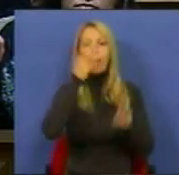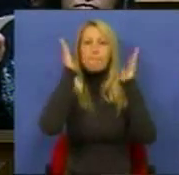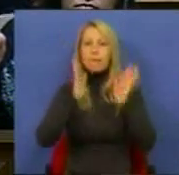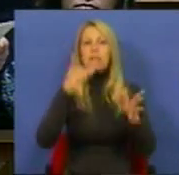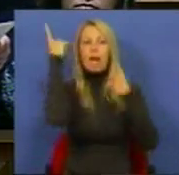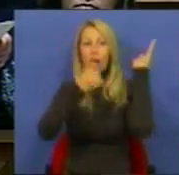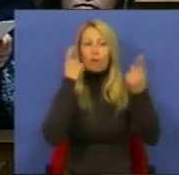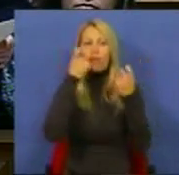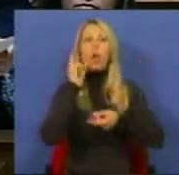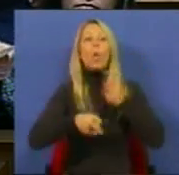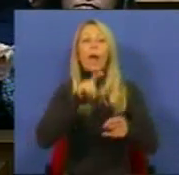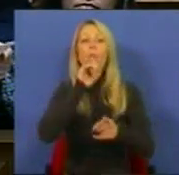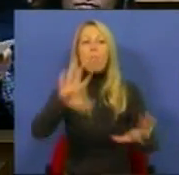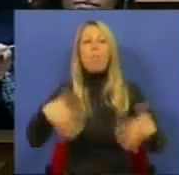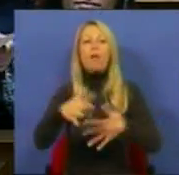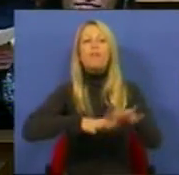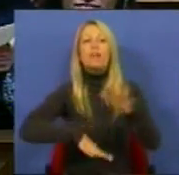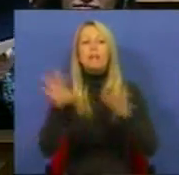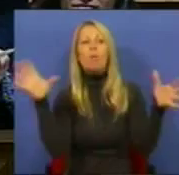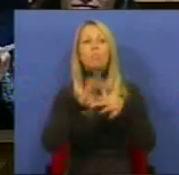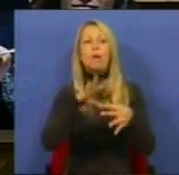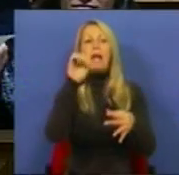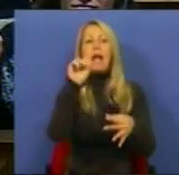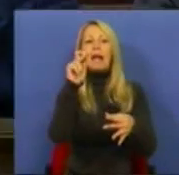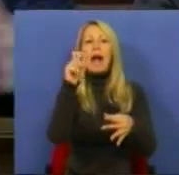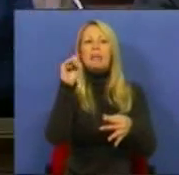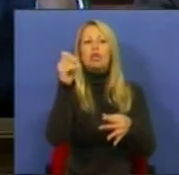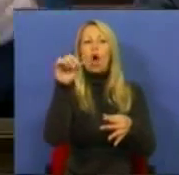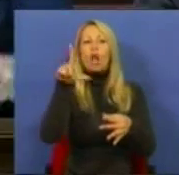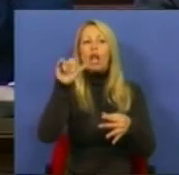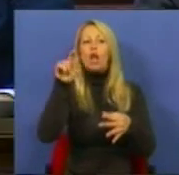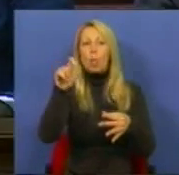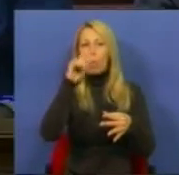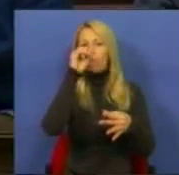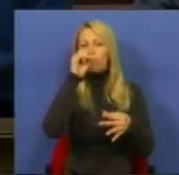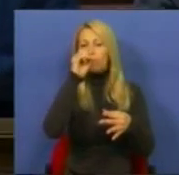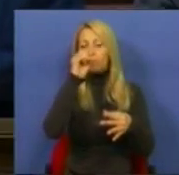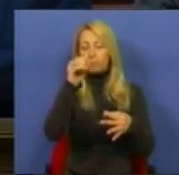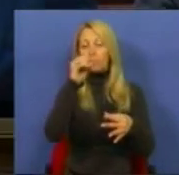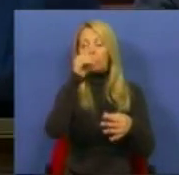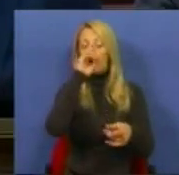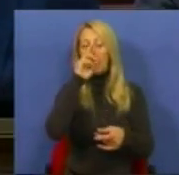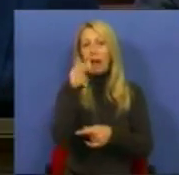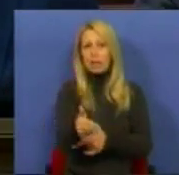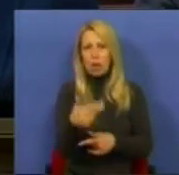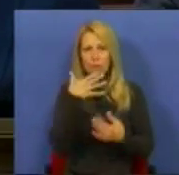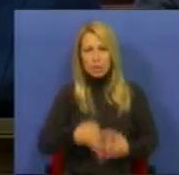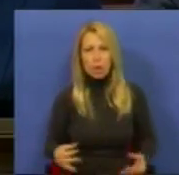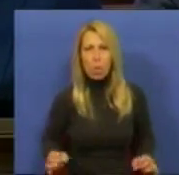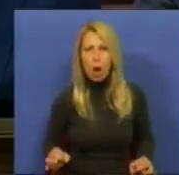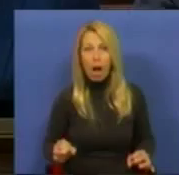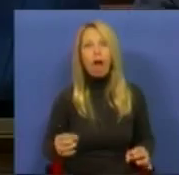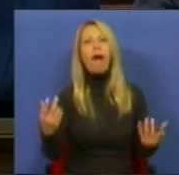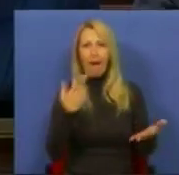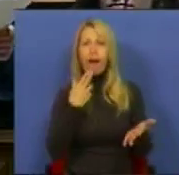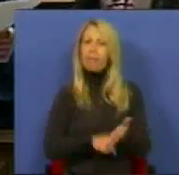o que pode fazer quanto ao gasóleo. Mas não tenho certeza sobre esta matéria, senhores deputados. Aqui está uma verdadeira oposição. Convoca o